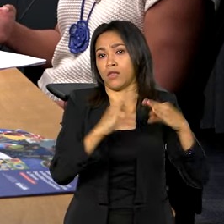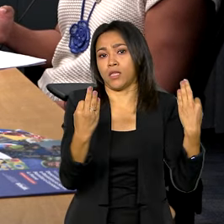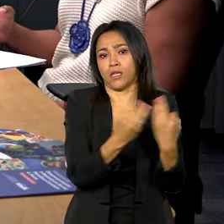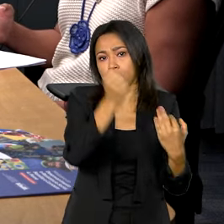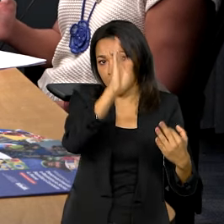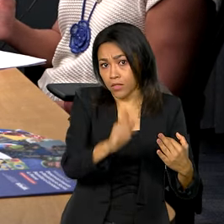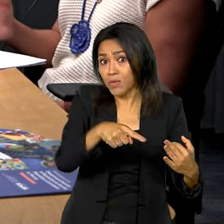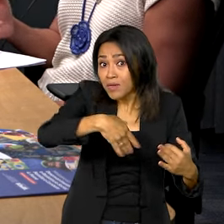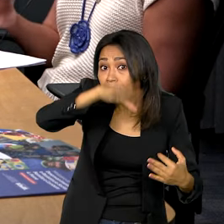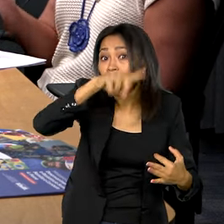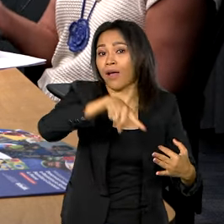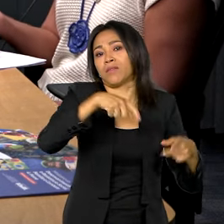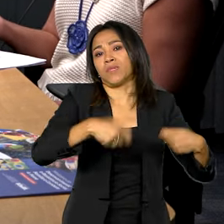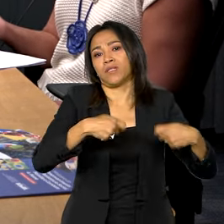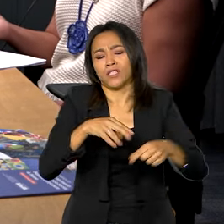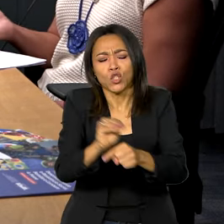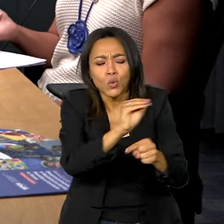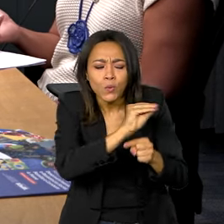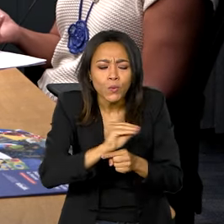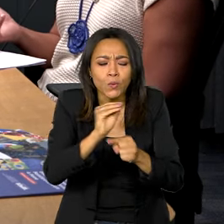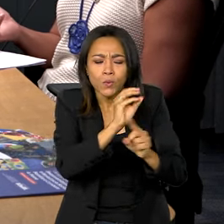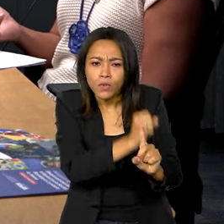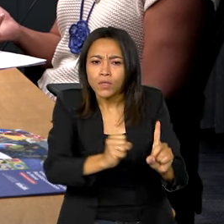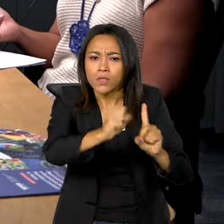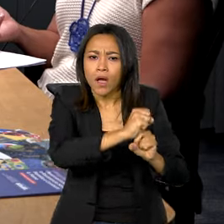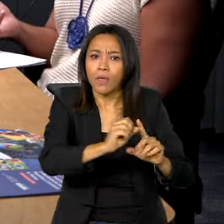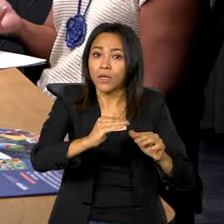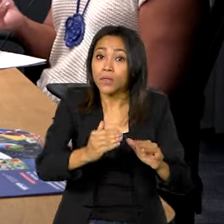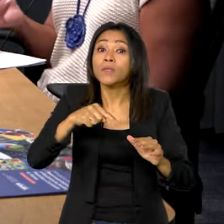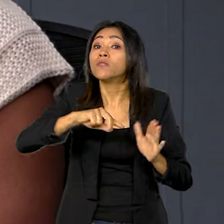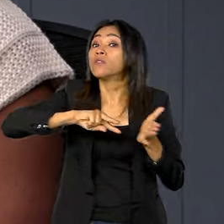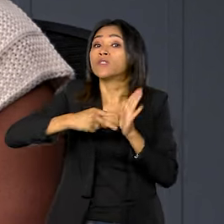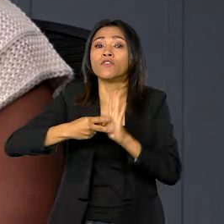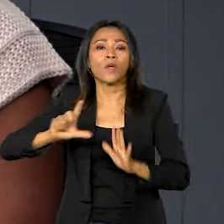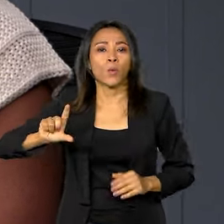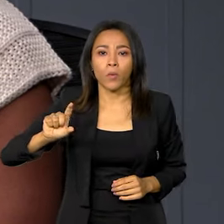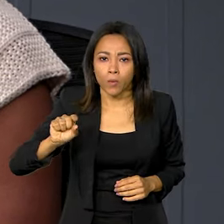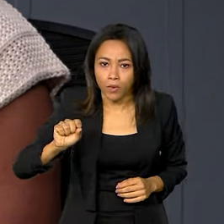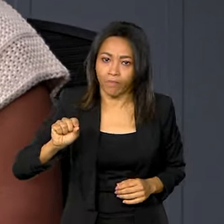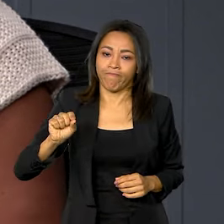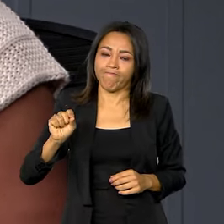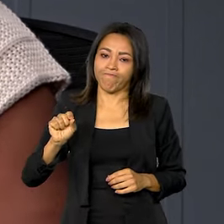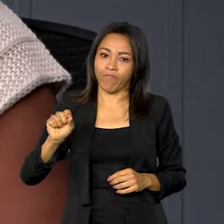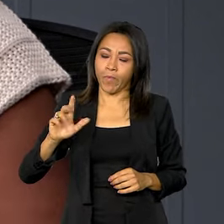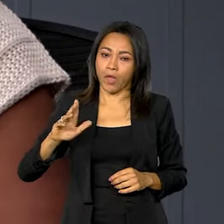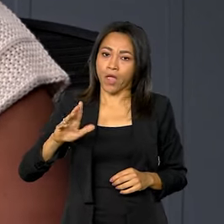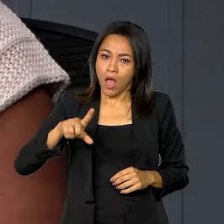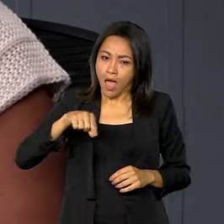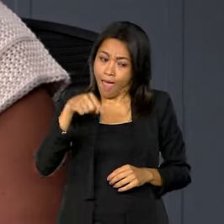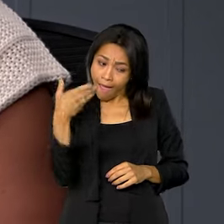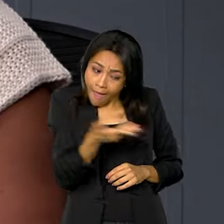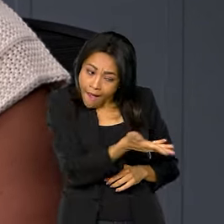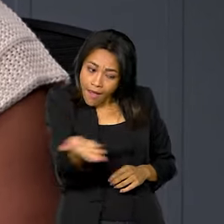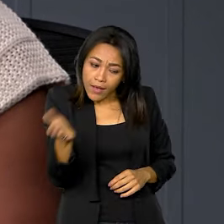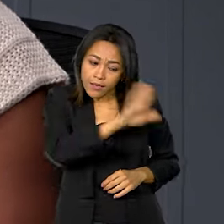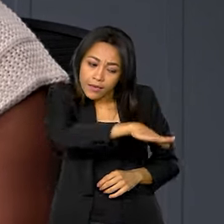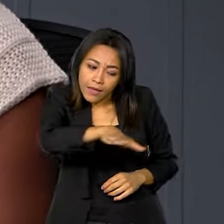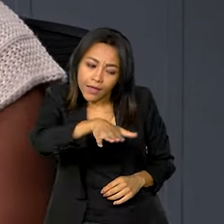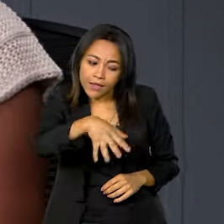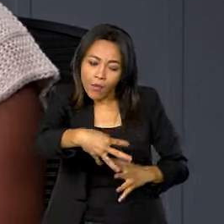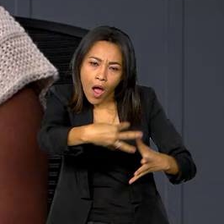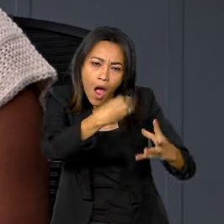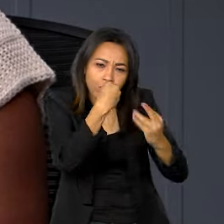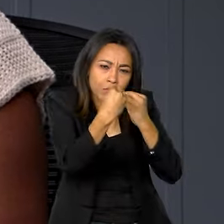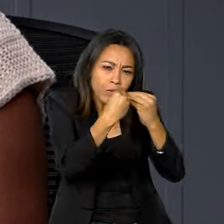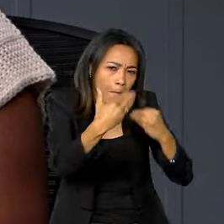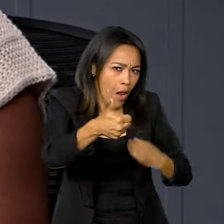famílias brasileiras que mais precisam de proteção social então isso significa quando quando a gente fala que essas crianças que